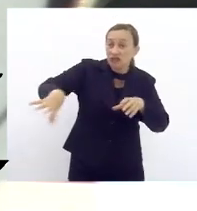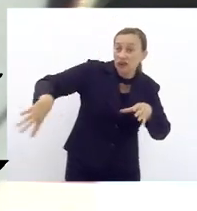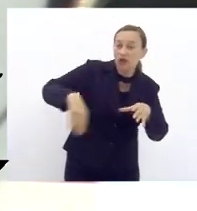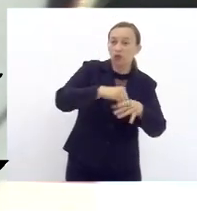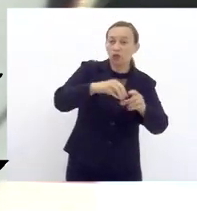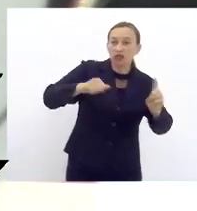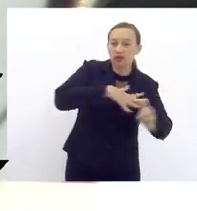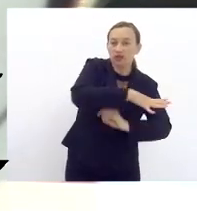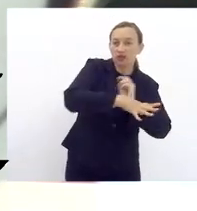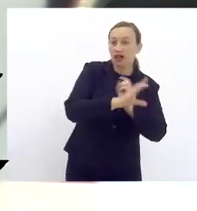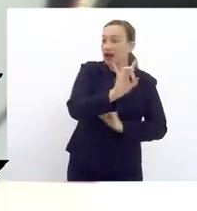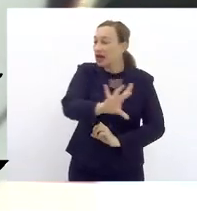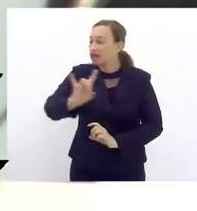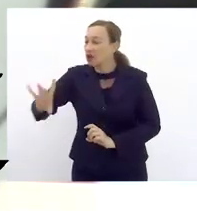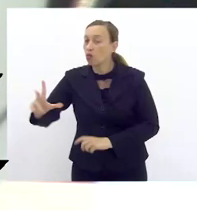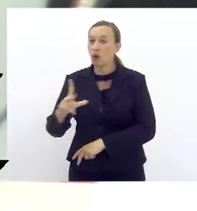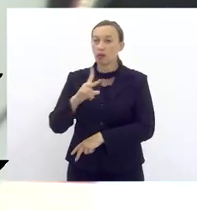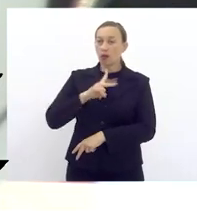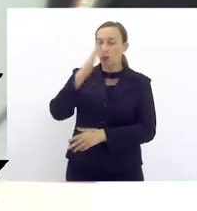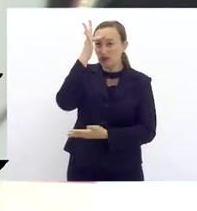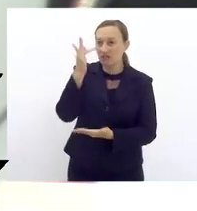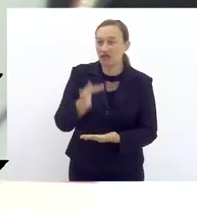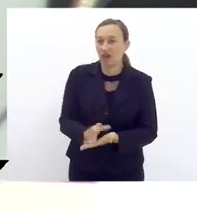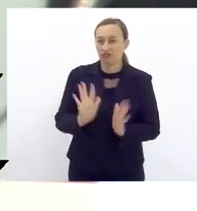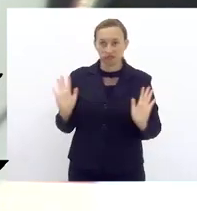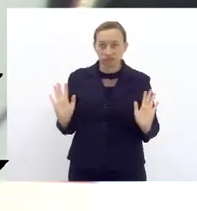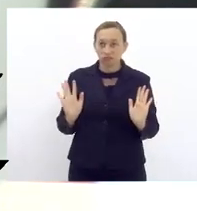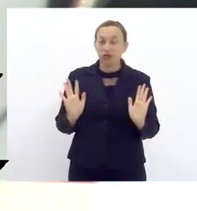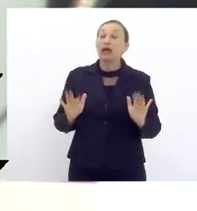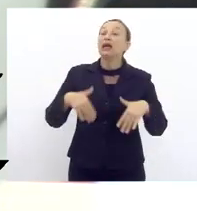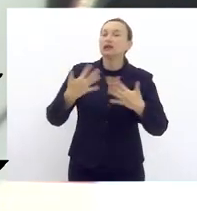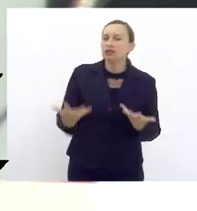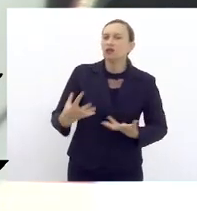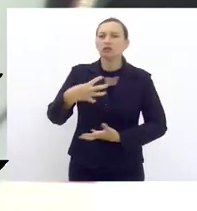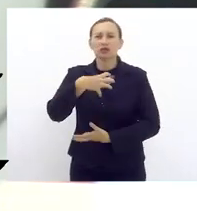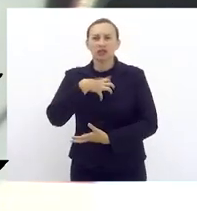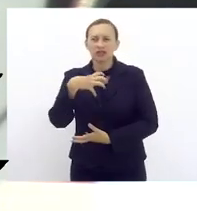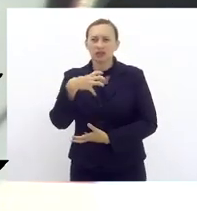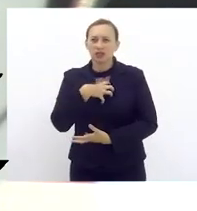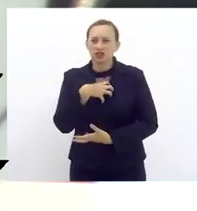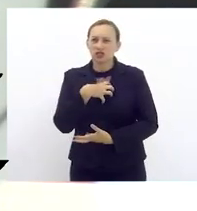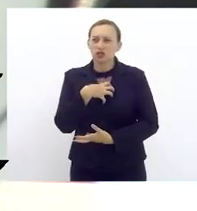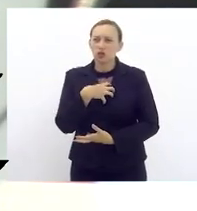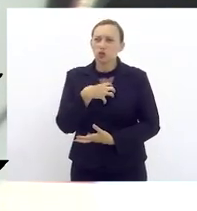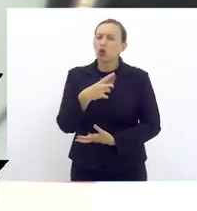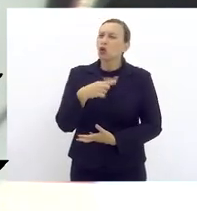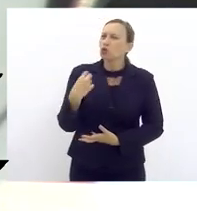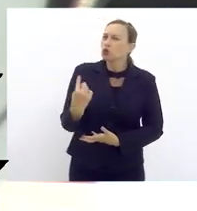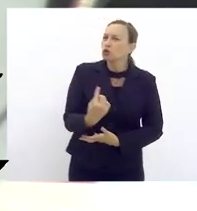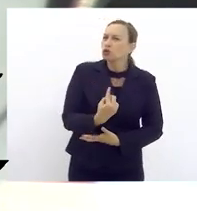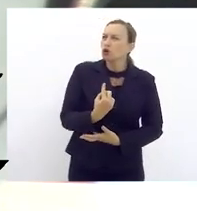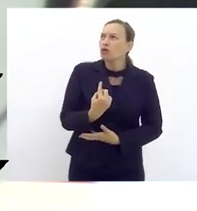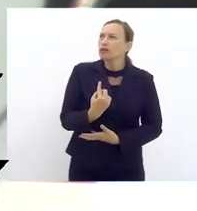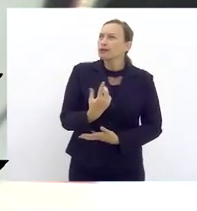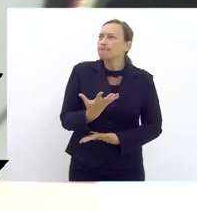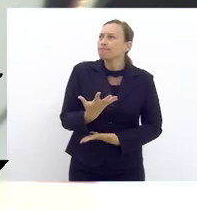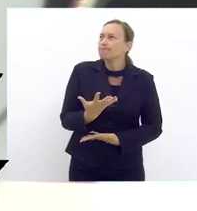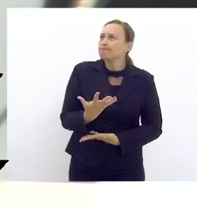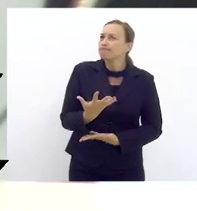cada um professando a sua fé Então nesse sentido nós fizemos